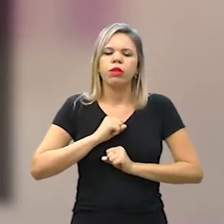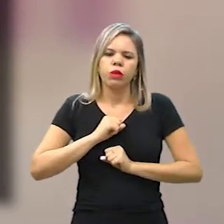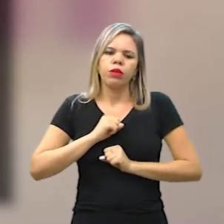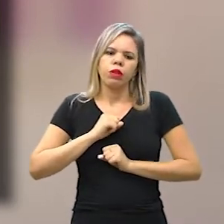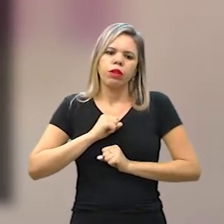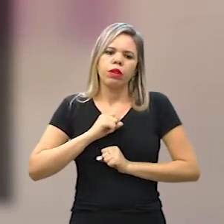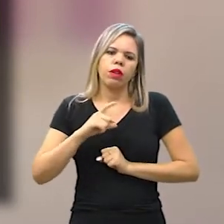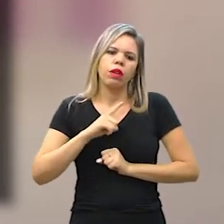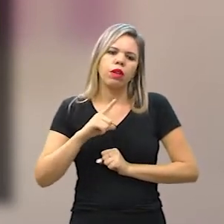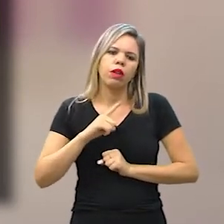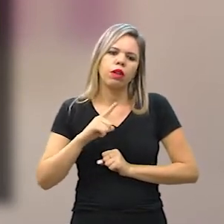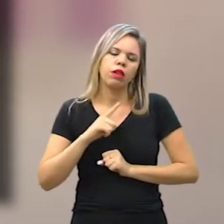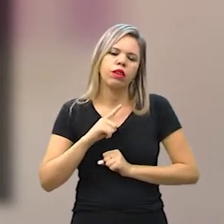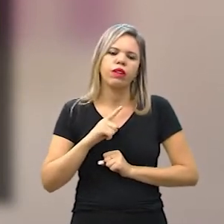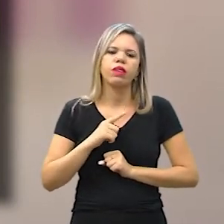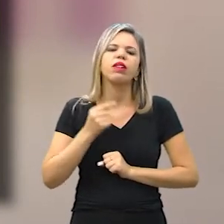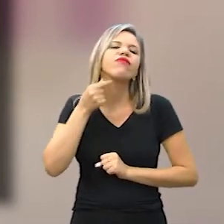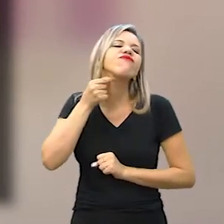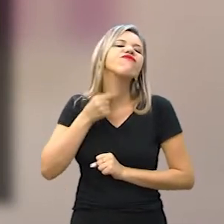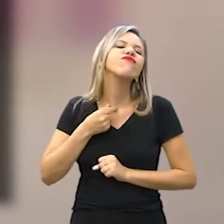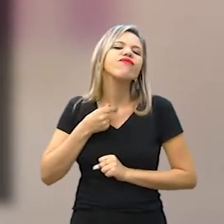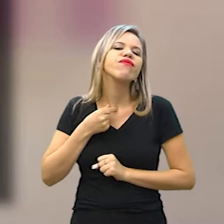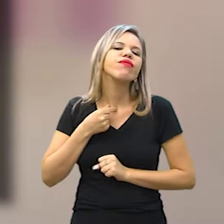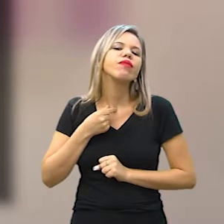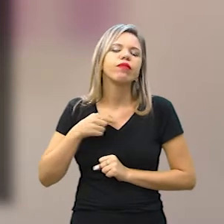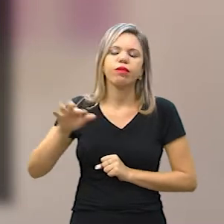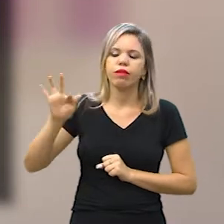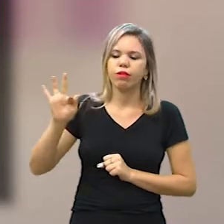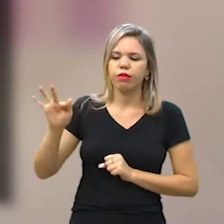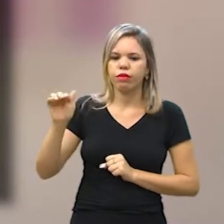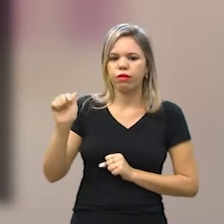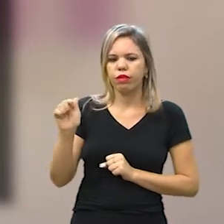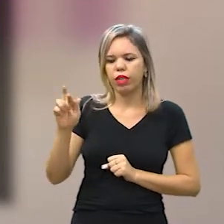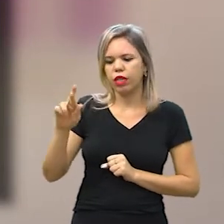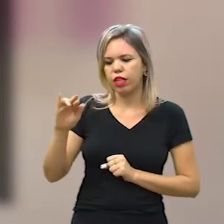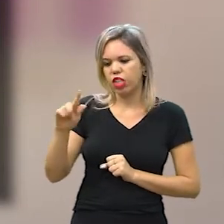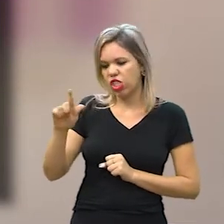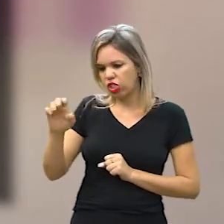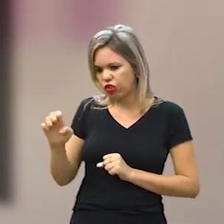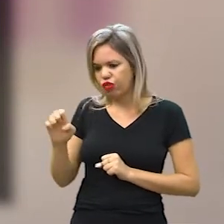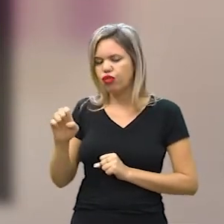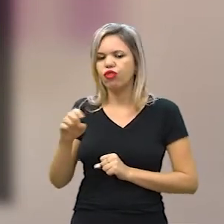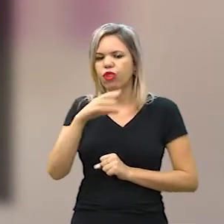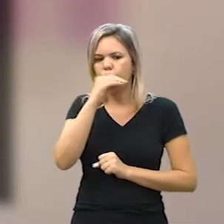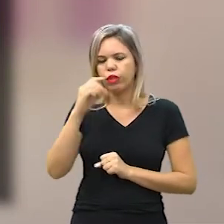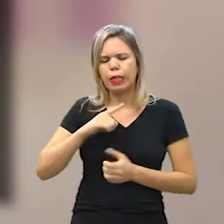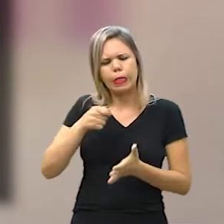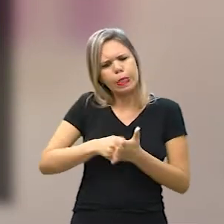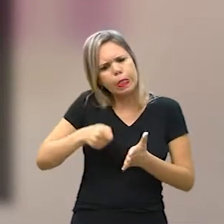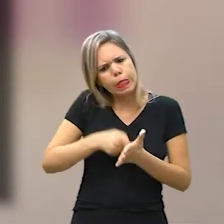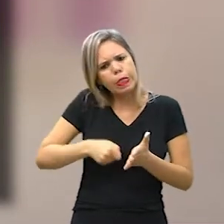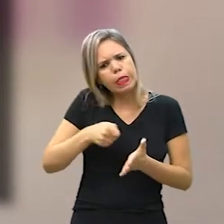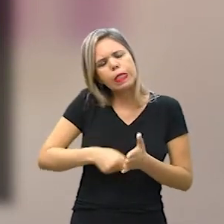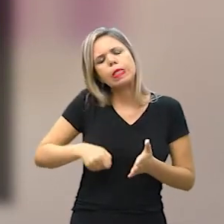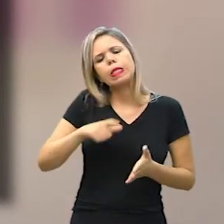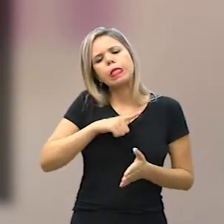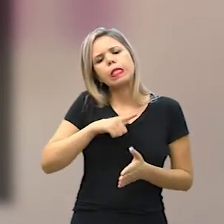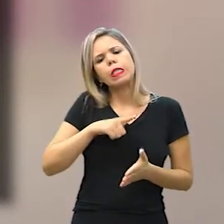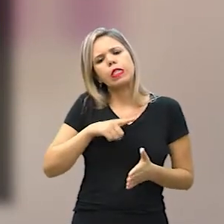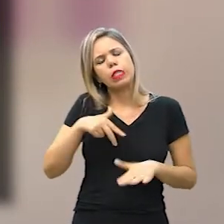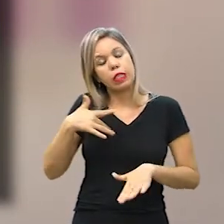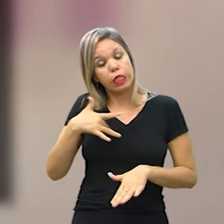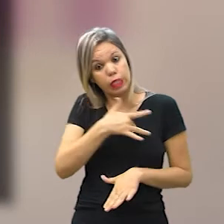sãos do meningococo em orofaringe, tá? Então, o adolescente, ele tem muita resistência, ele tem